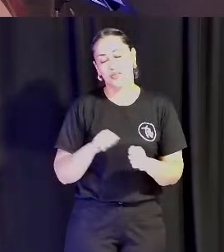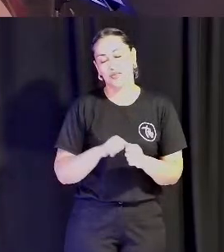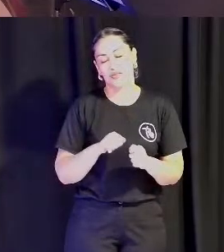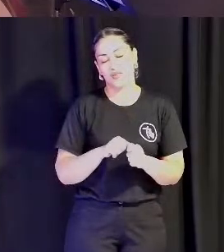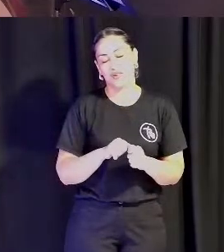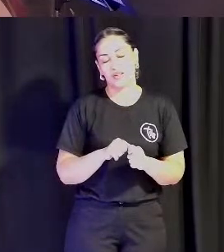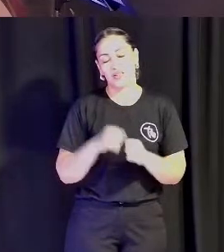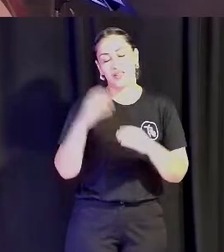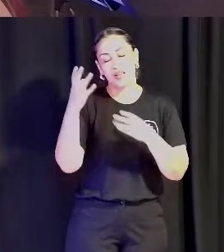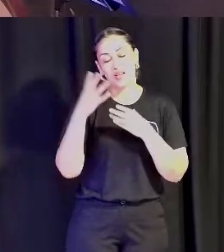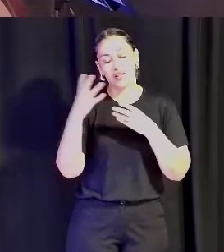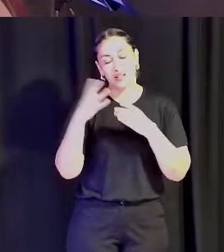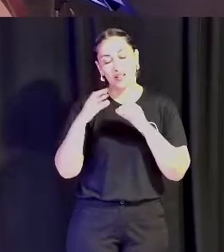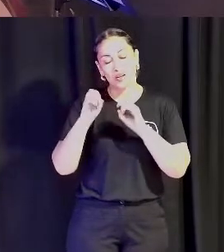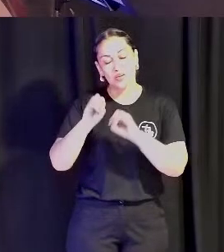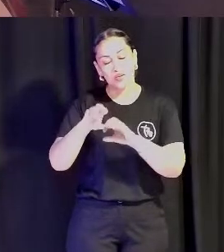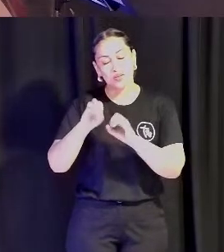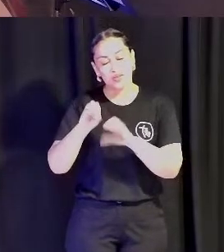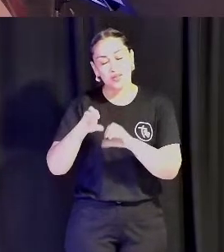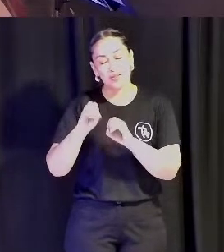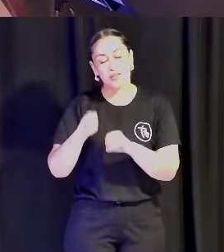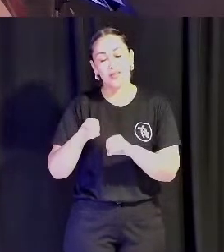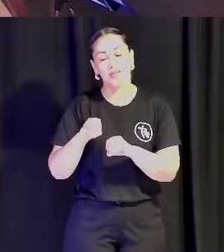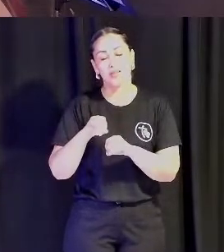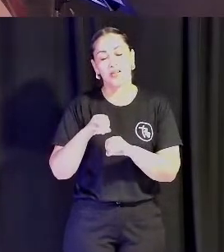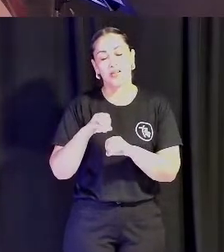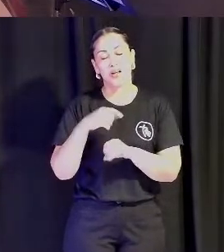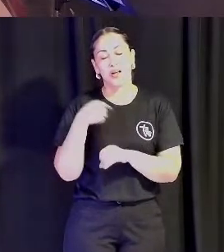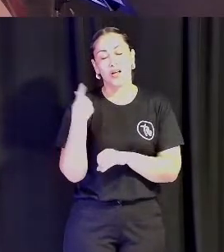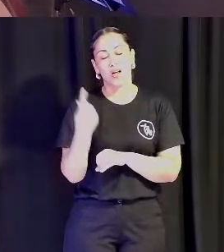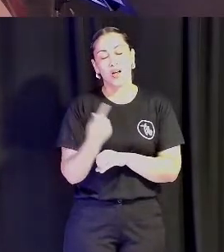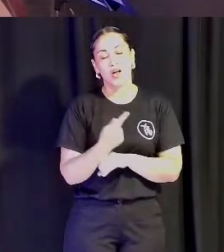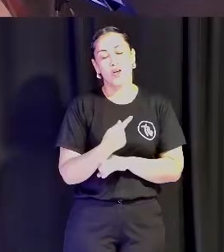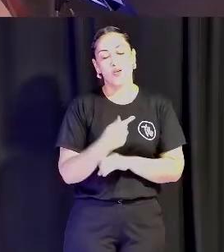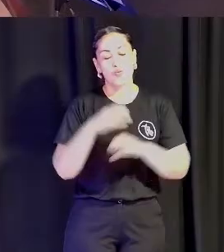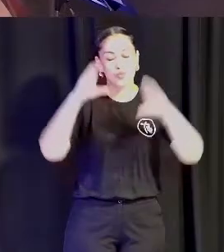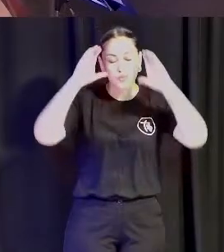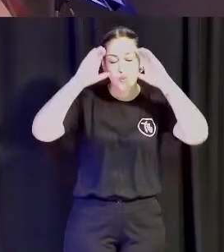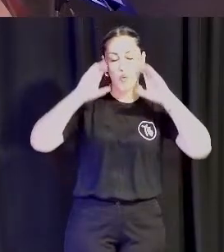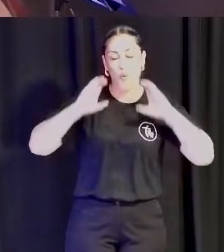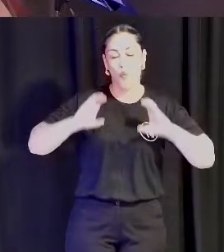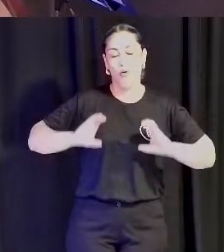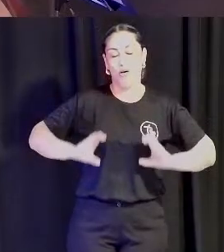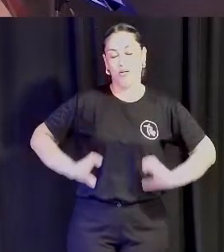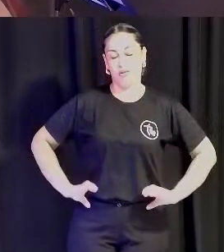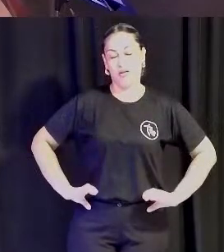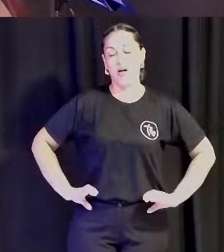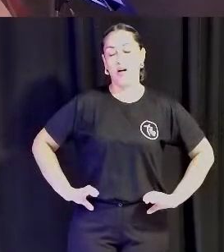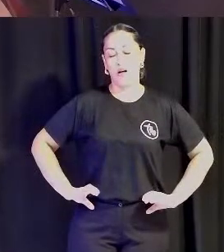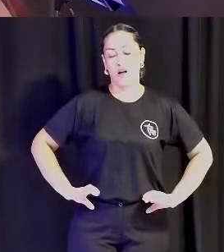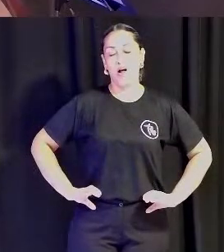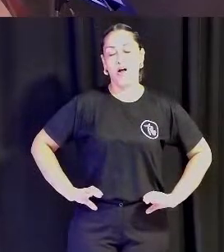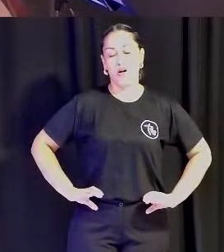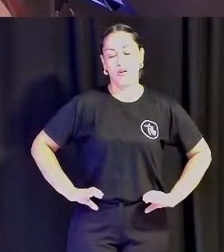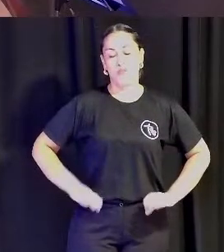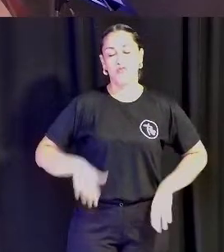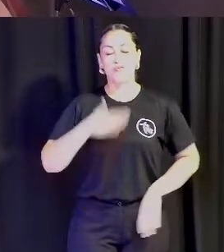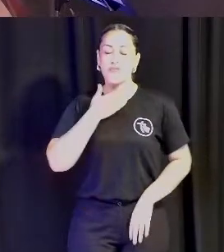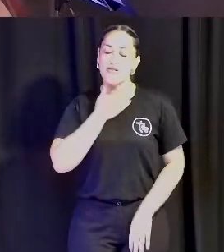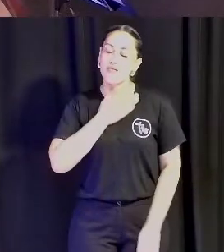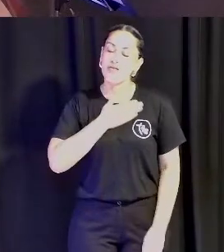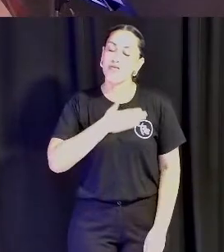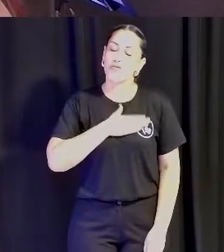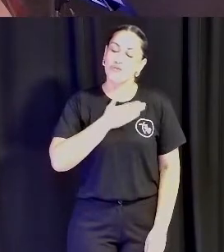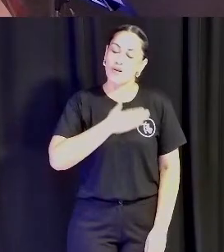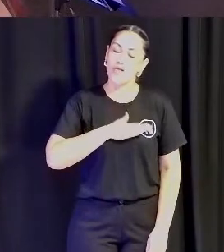Ele quer nos ensinar a nos comportarmos como satisfeitos